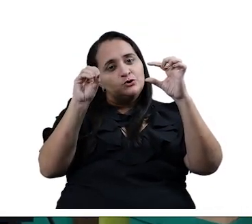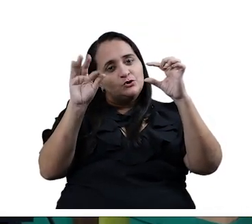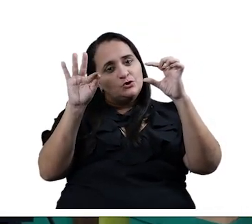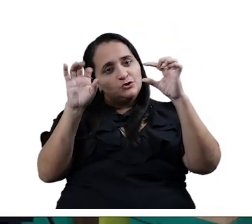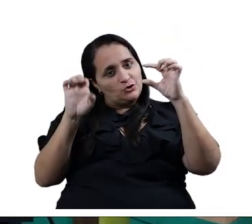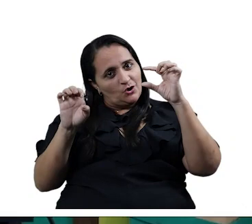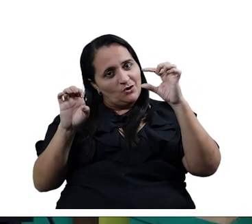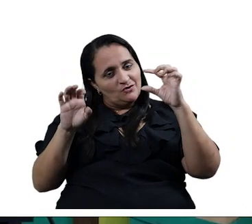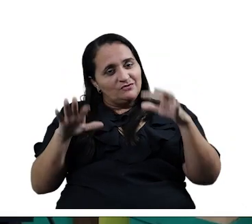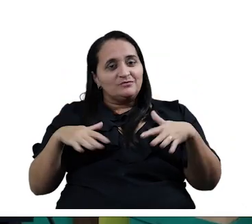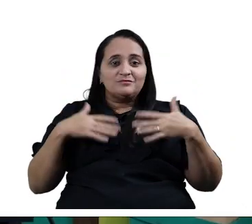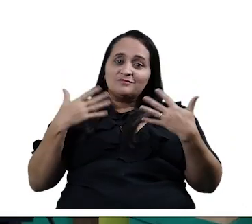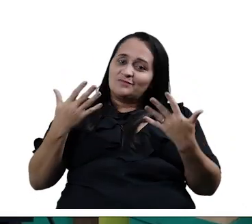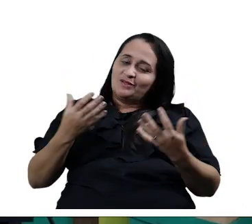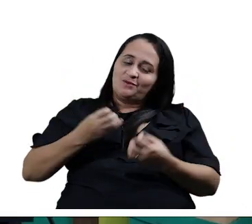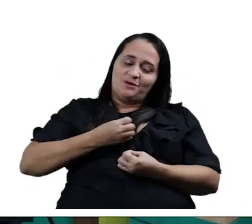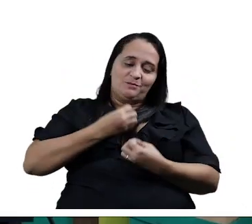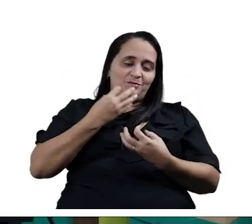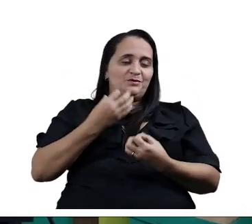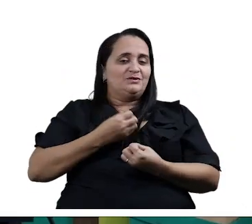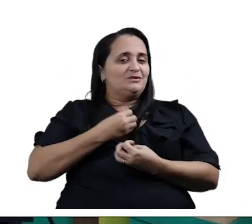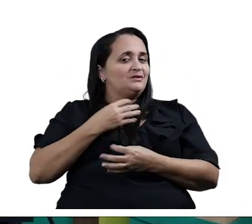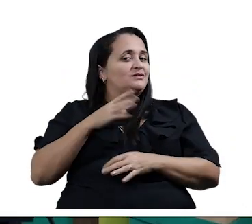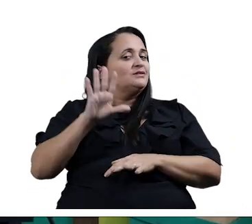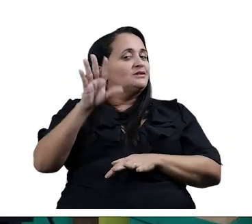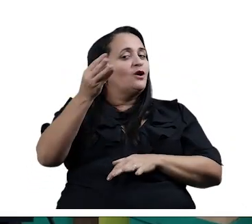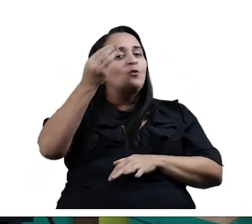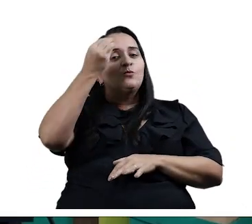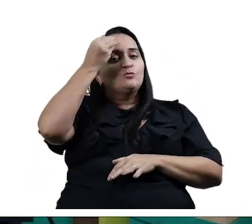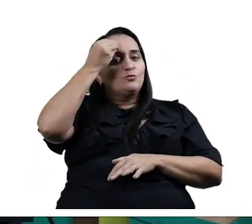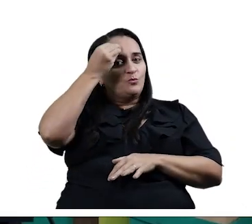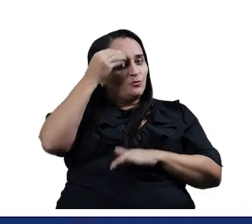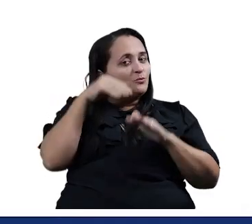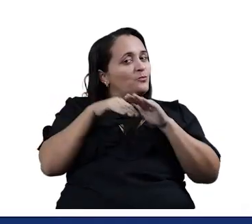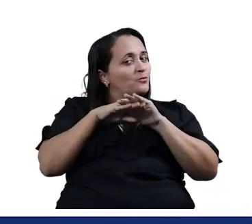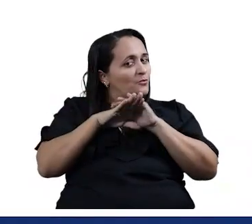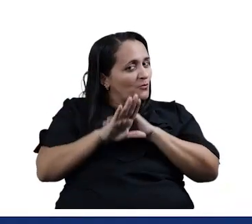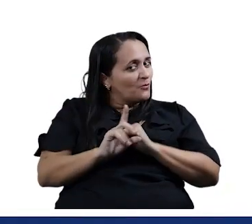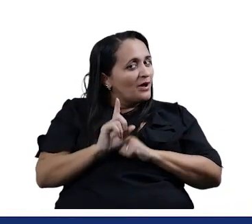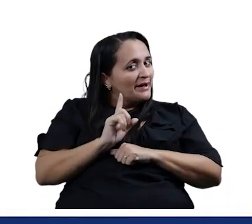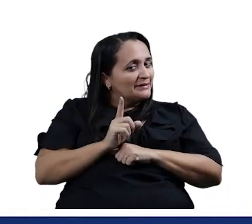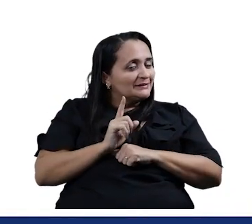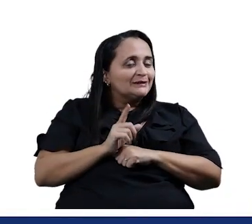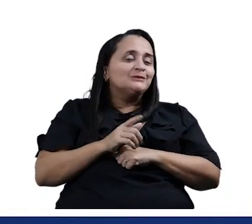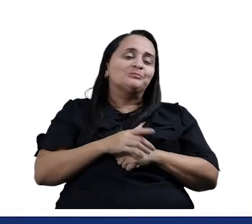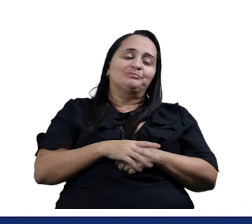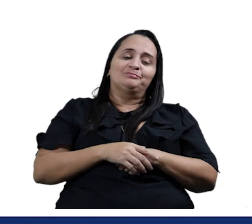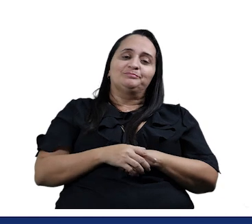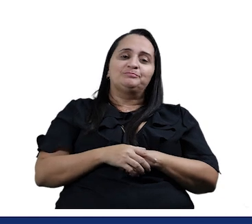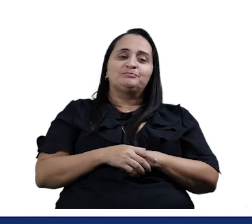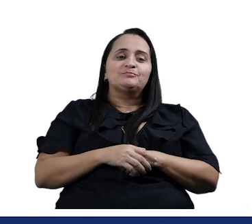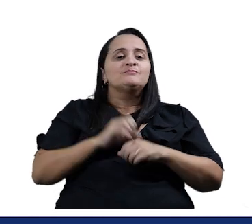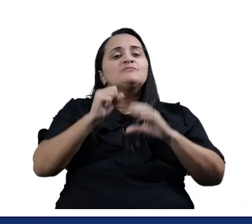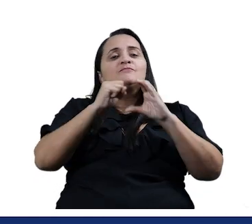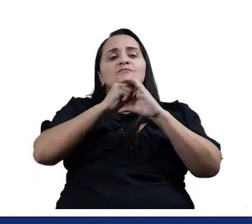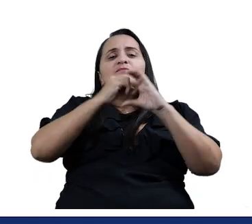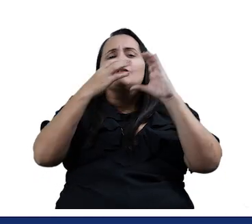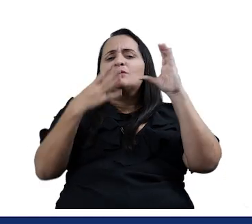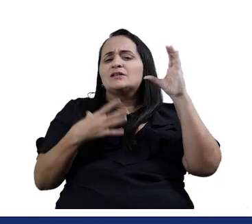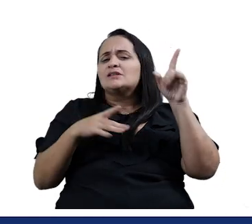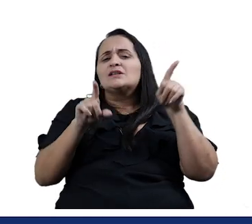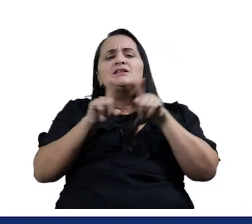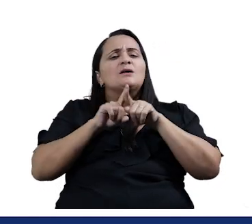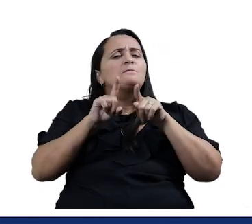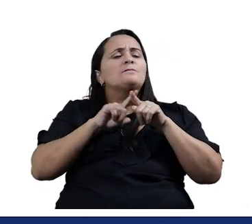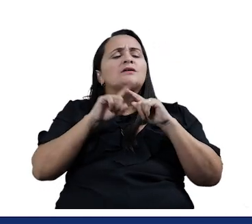poesia tem versos e estrofes. Guarda aí na sua mente. Outra característica da poesia é que ela